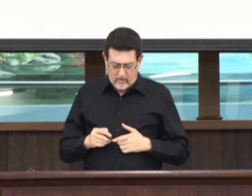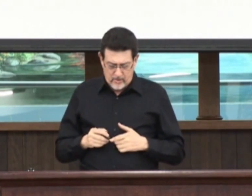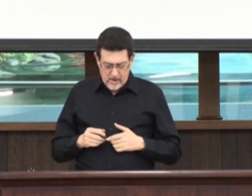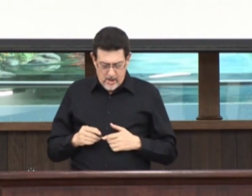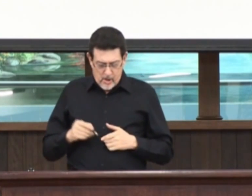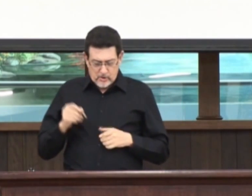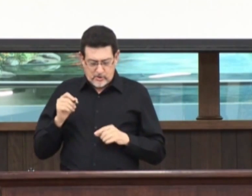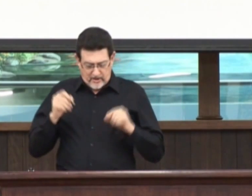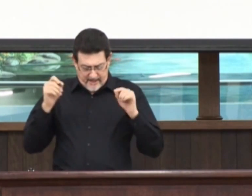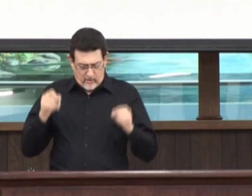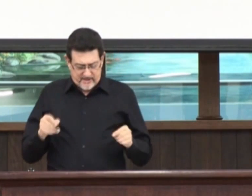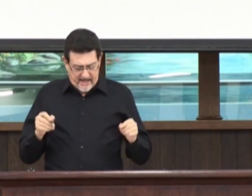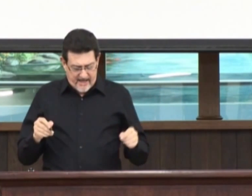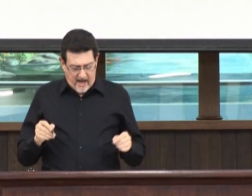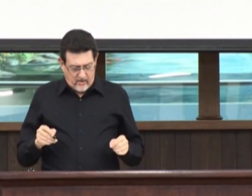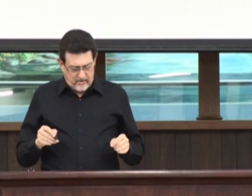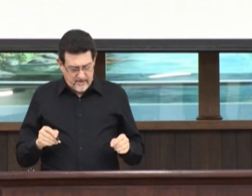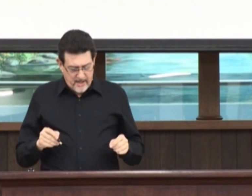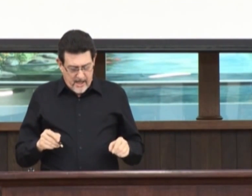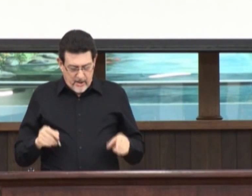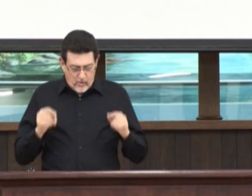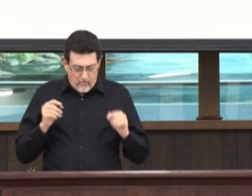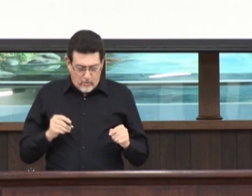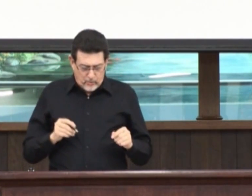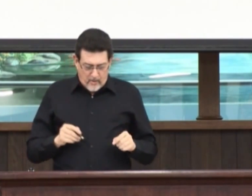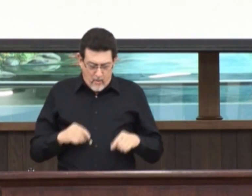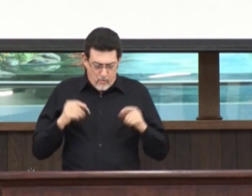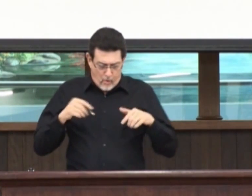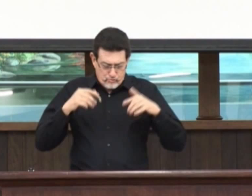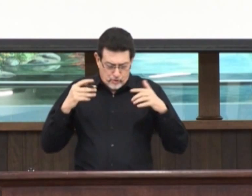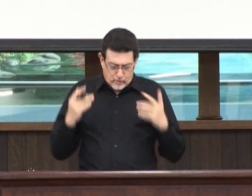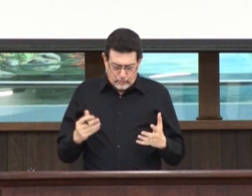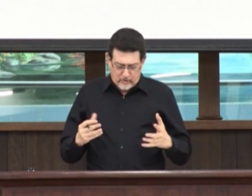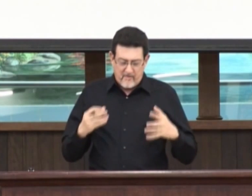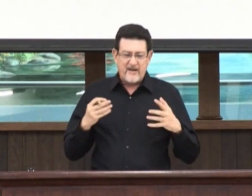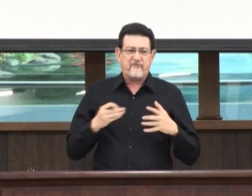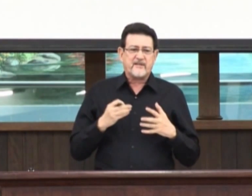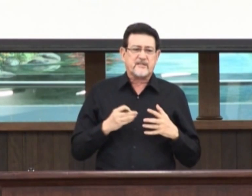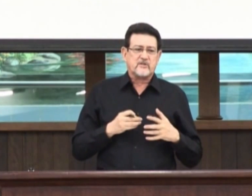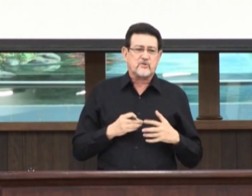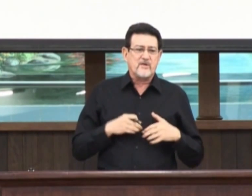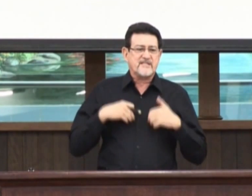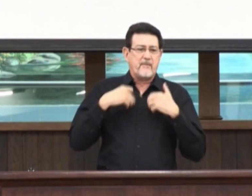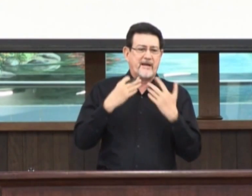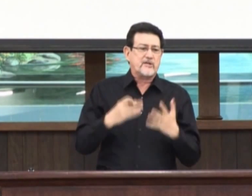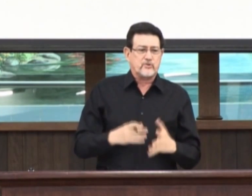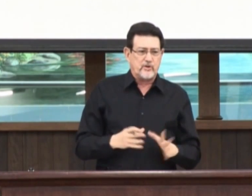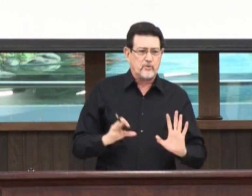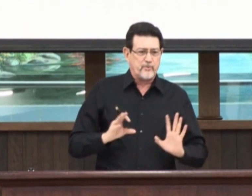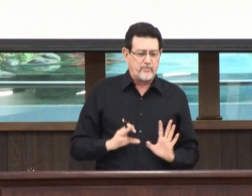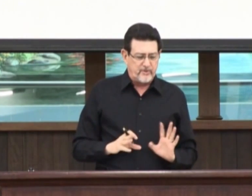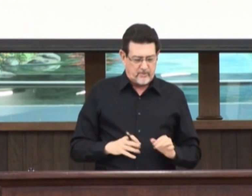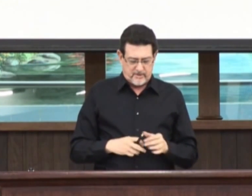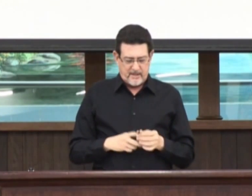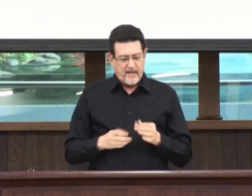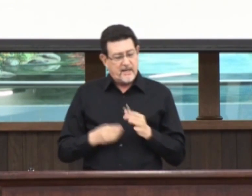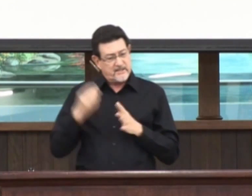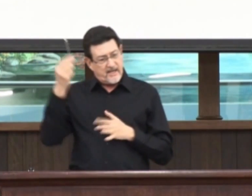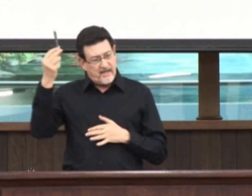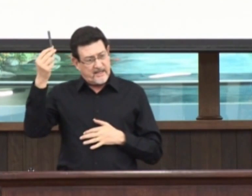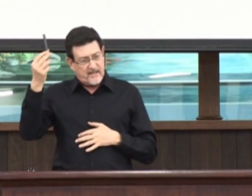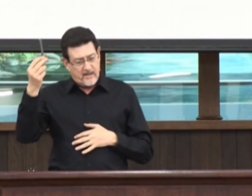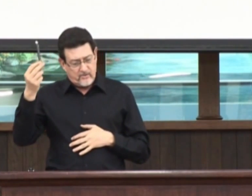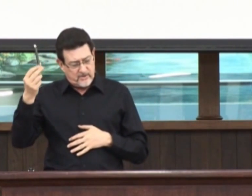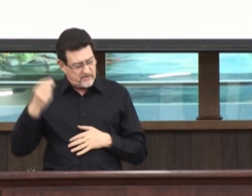a qual só Deus é real e o mundo é um conjunto de manifestações e emanações do próprio Deus.